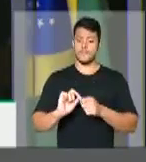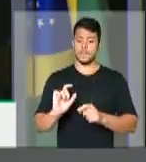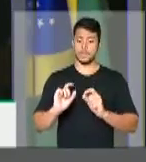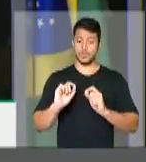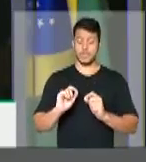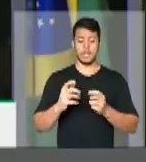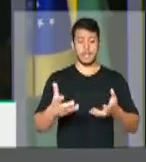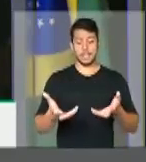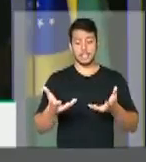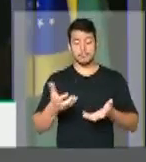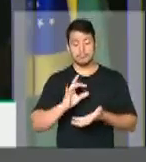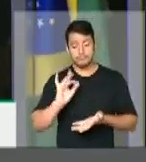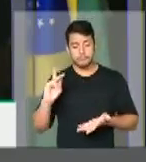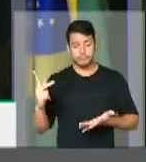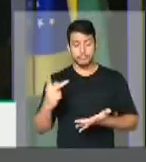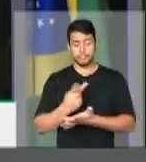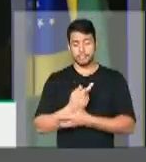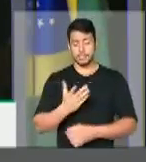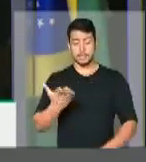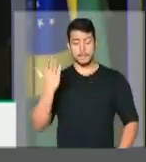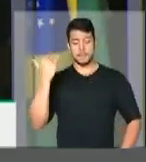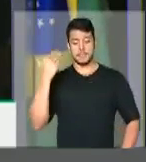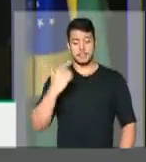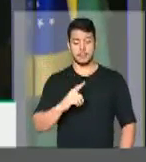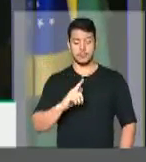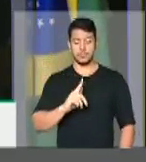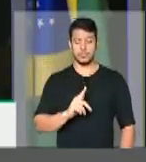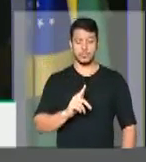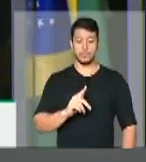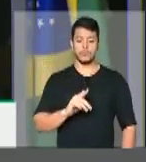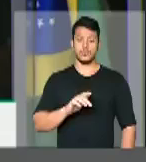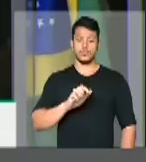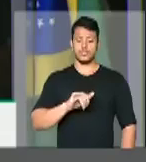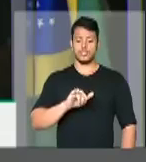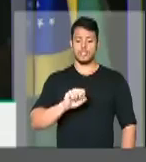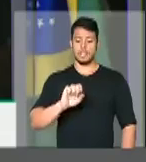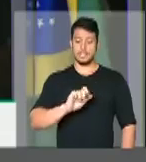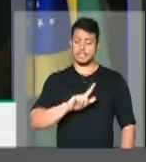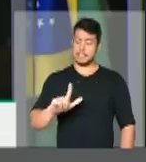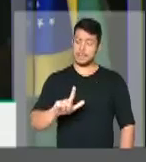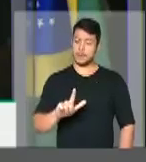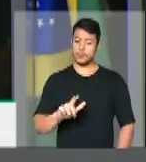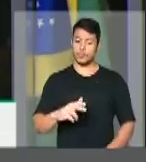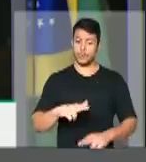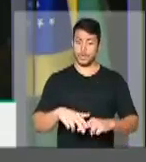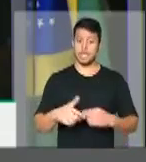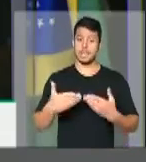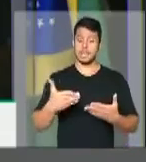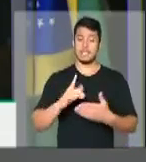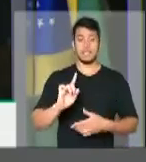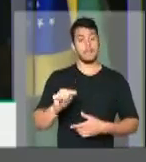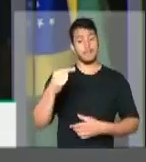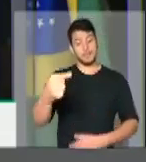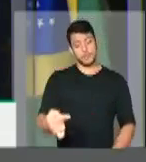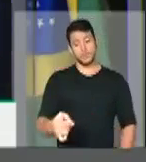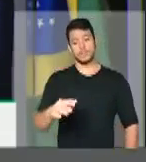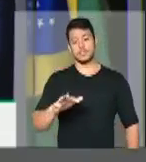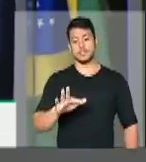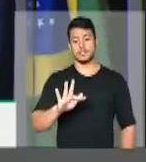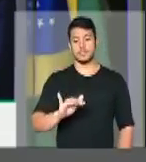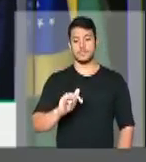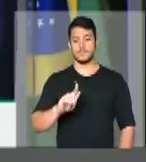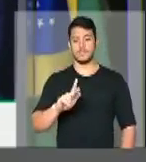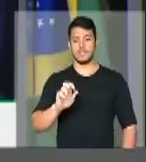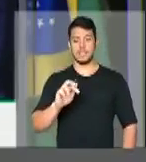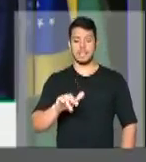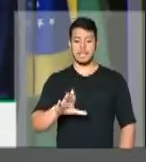governo do presidente Gássio. O presidente Gássio queria que vigorasse a partir da posse do presidente Figueiredo. Ele disse, é injusto